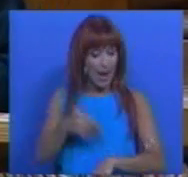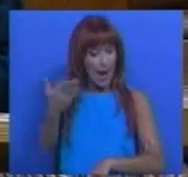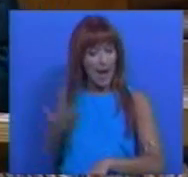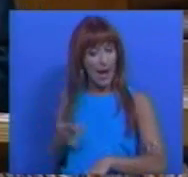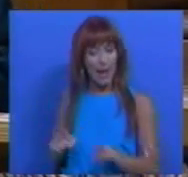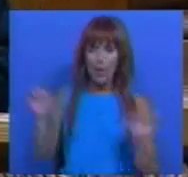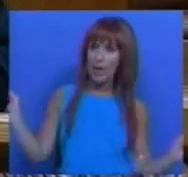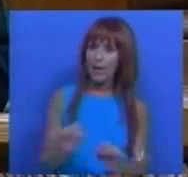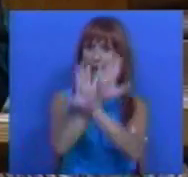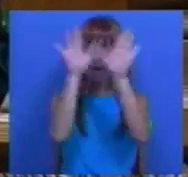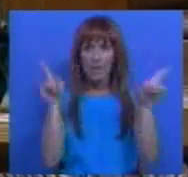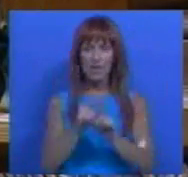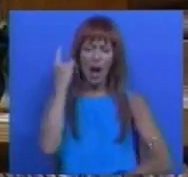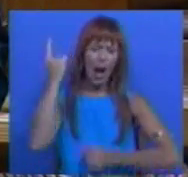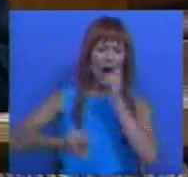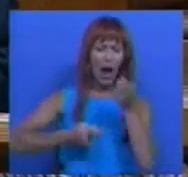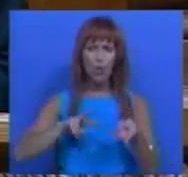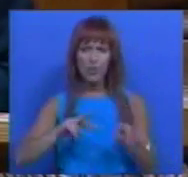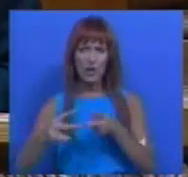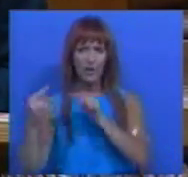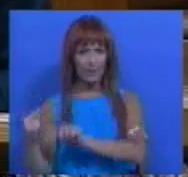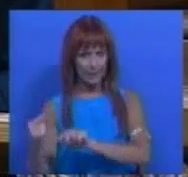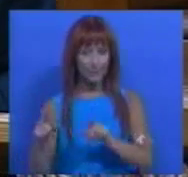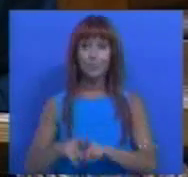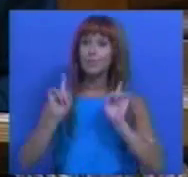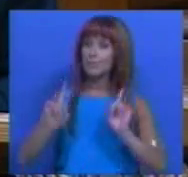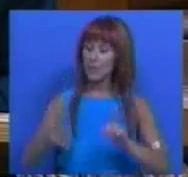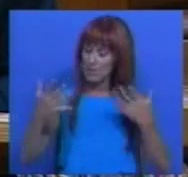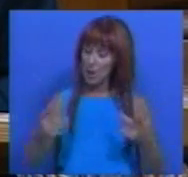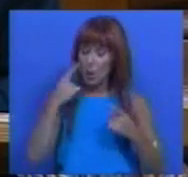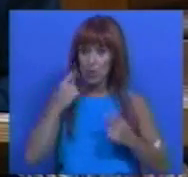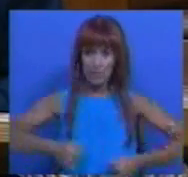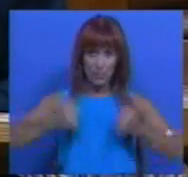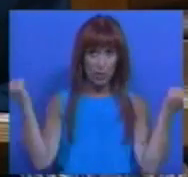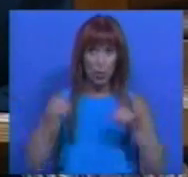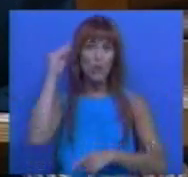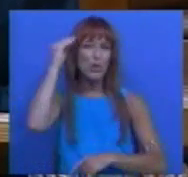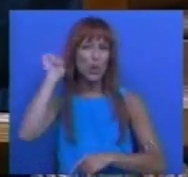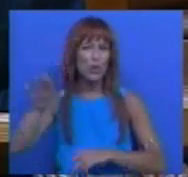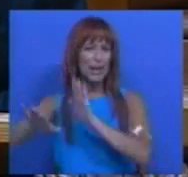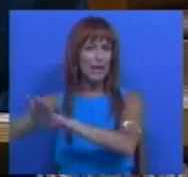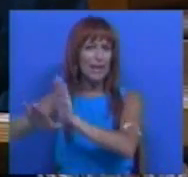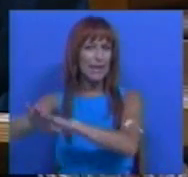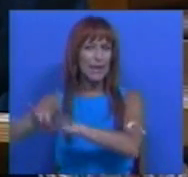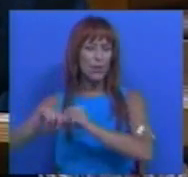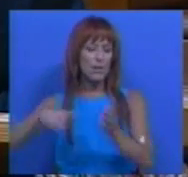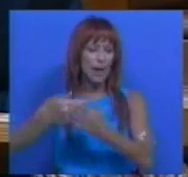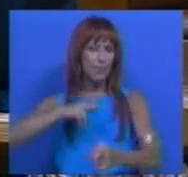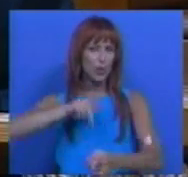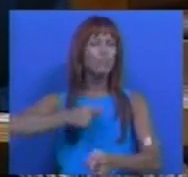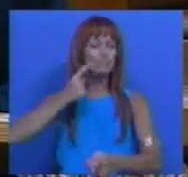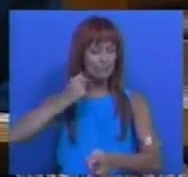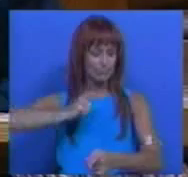já, a clarificar algumas alternativas. Conhecemos agora melhor o sonho da direita para